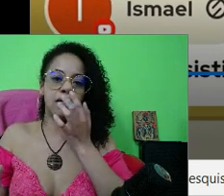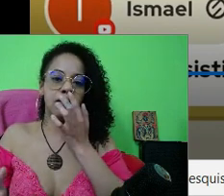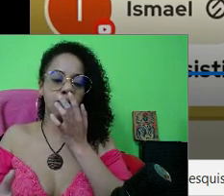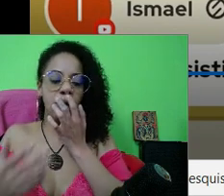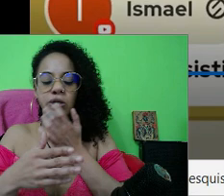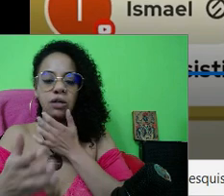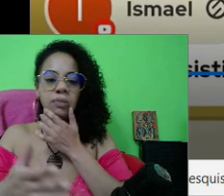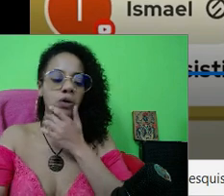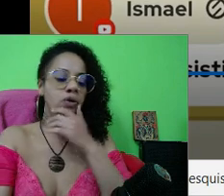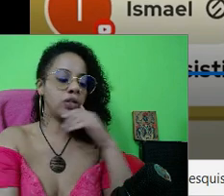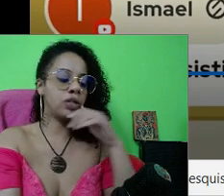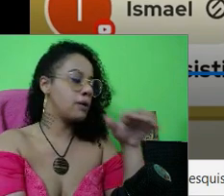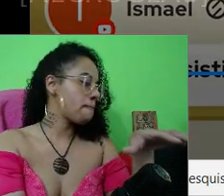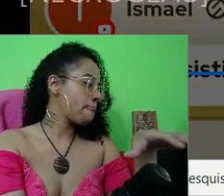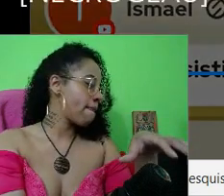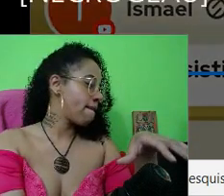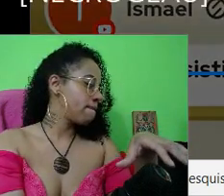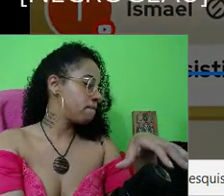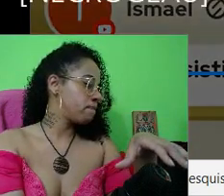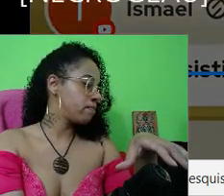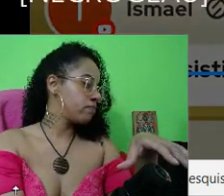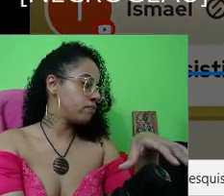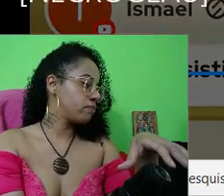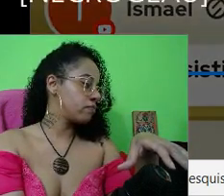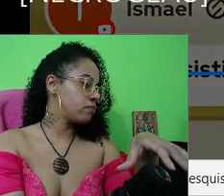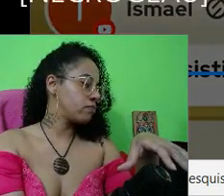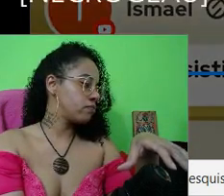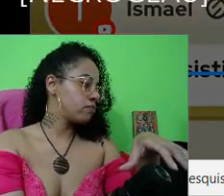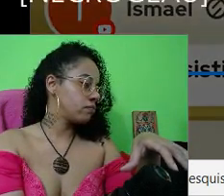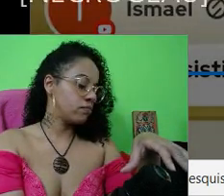coletivistas né uma coisa não bate com a outra